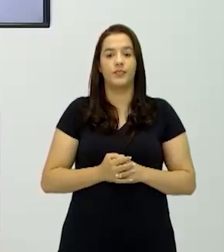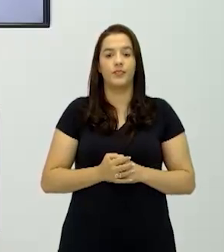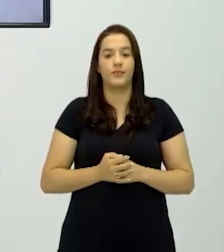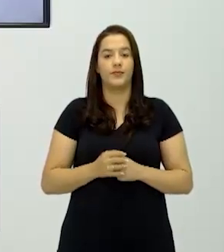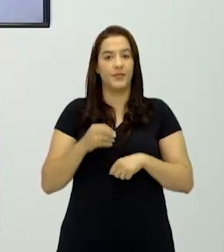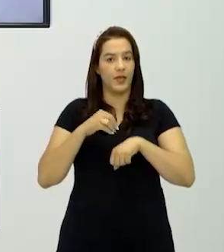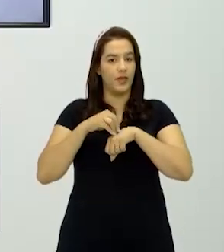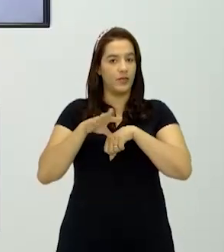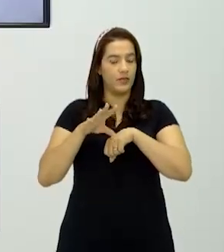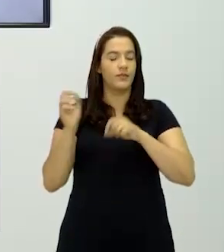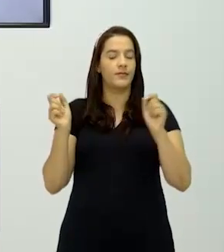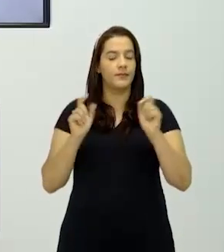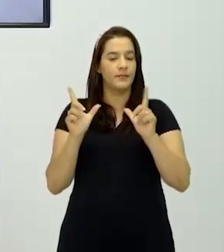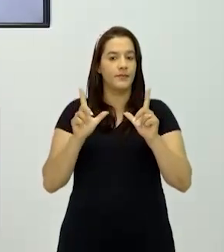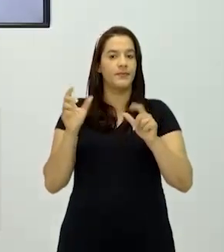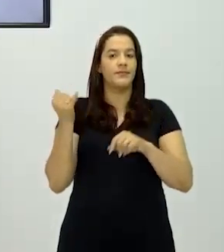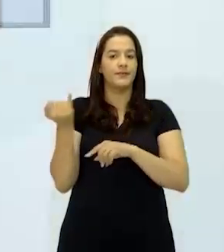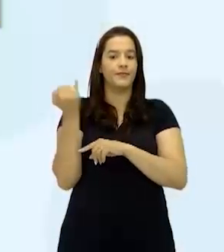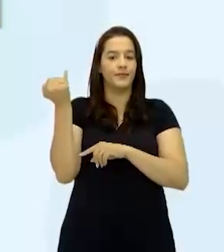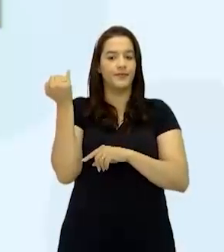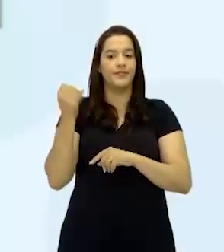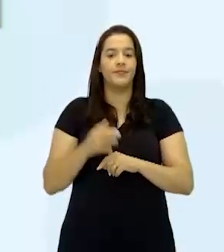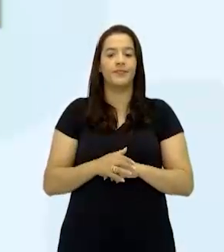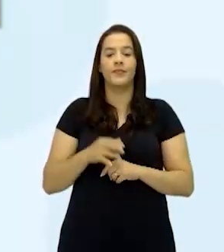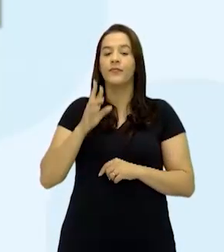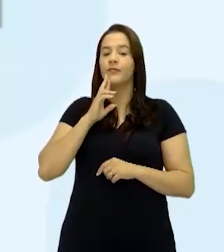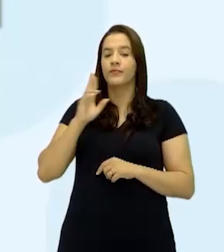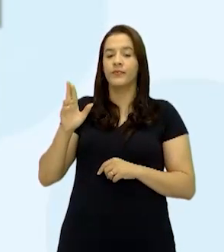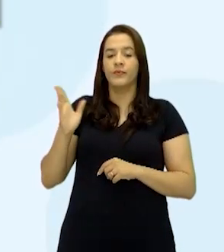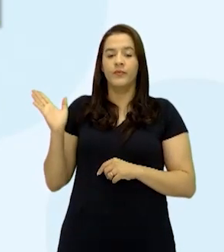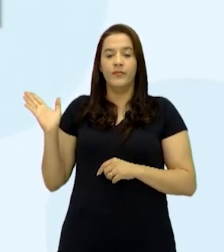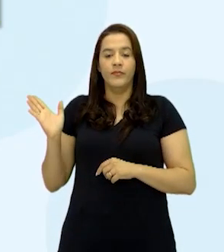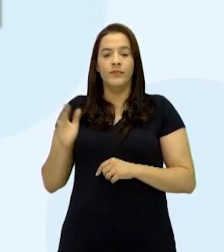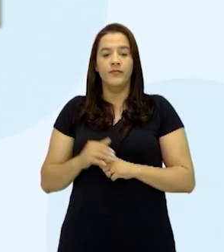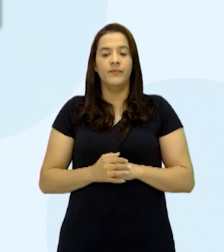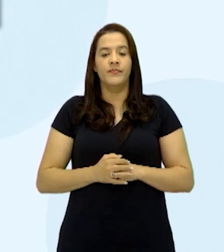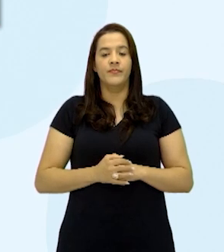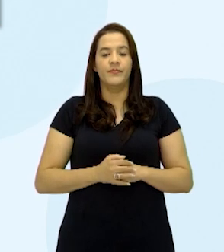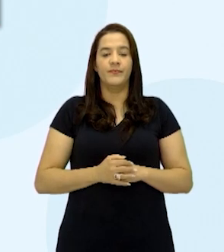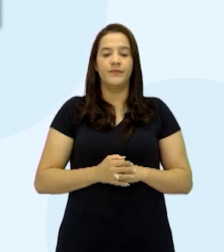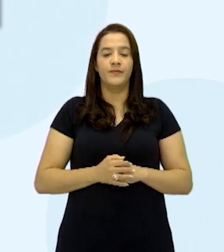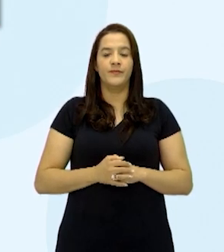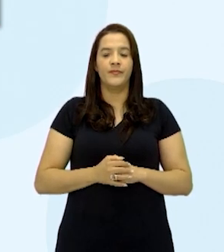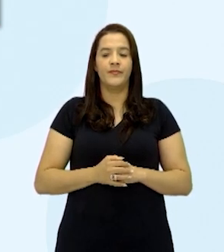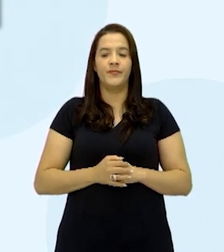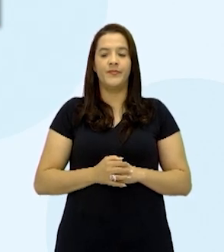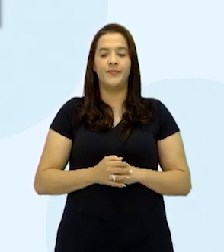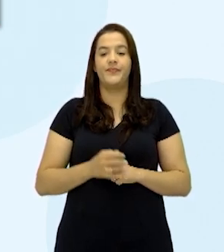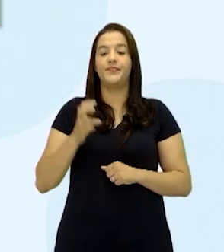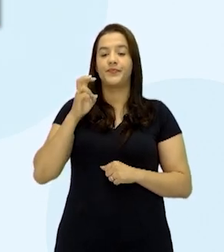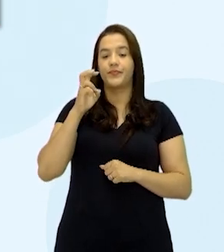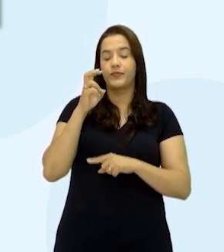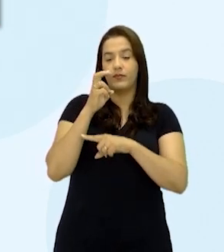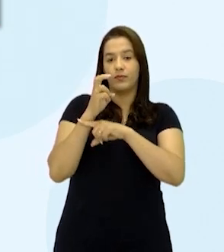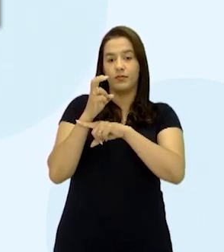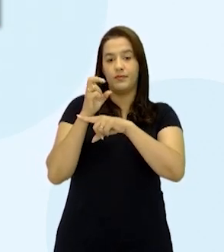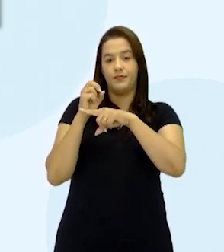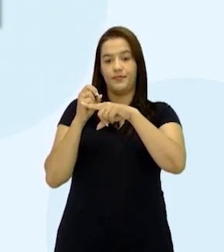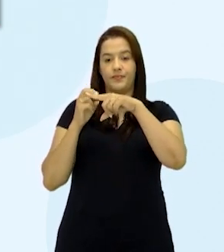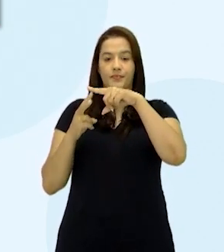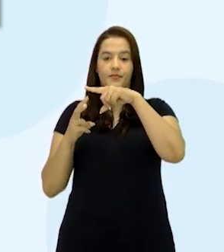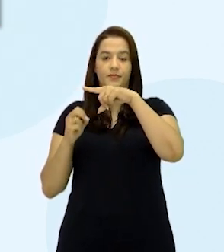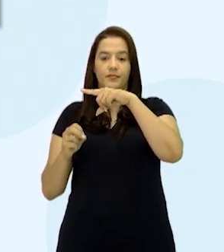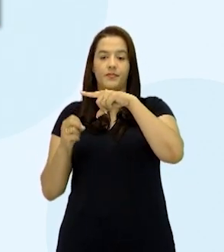liga nessa dica aí que é importantíssima. Então, olha a resposta aí subindo aí para vocês, ó. Então, nós temos aí 50 avos